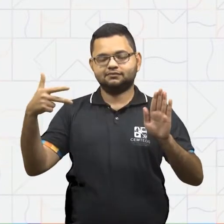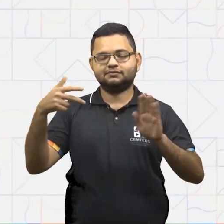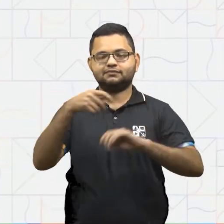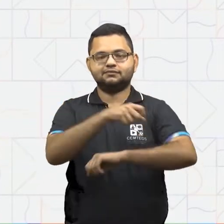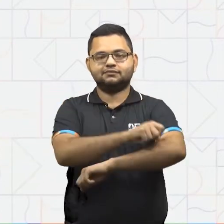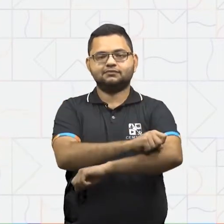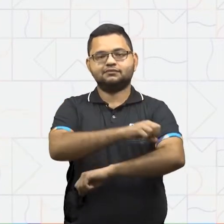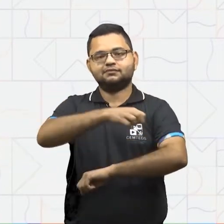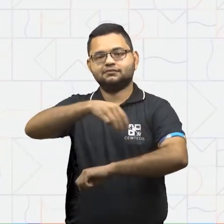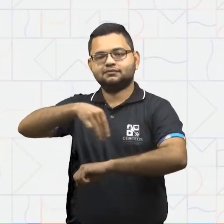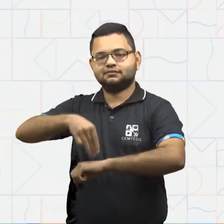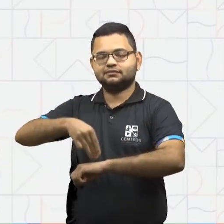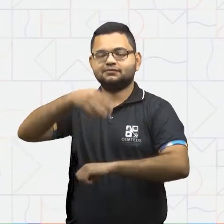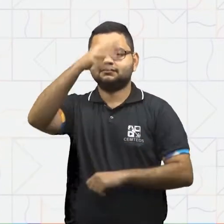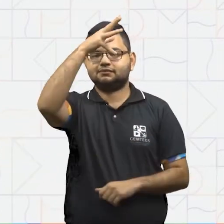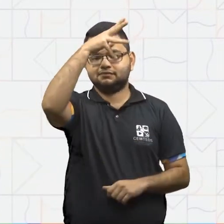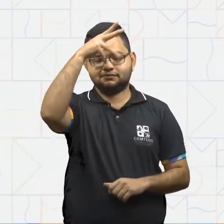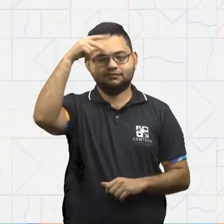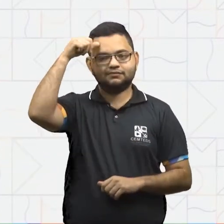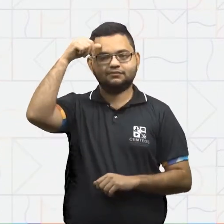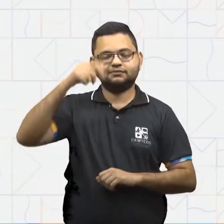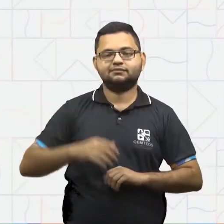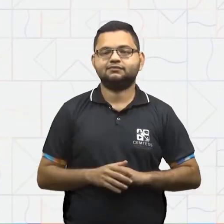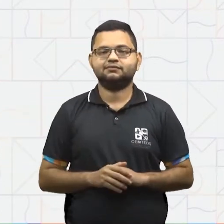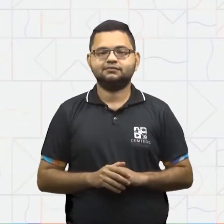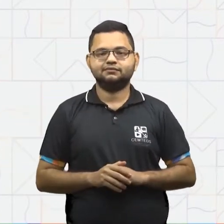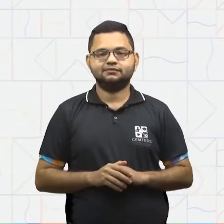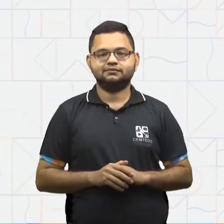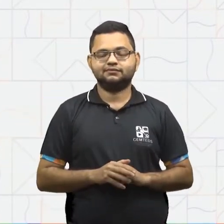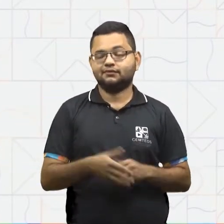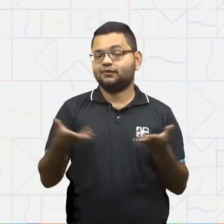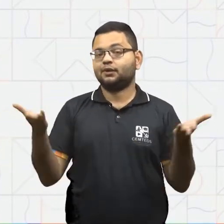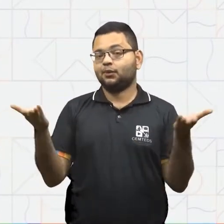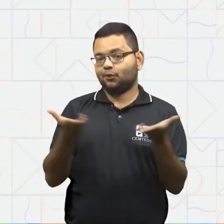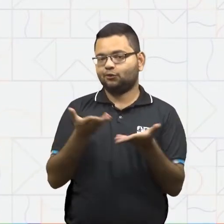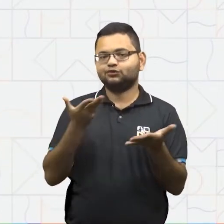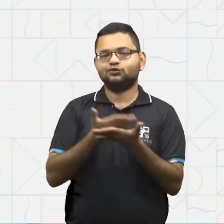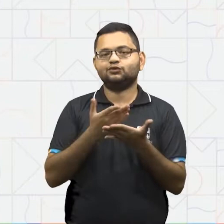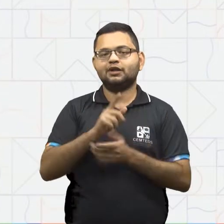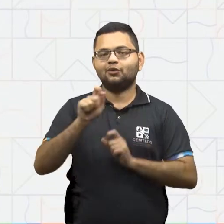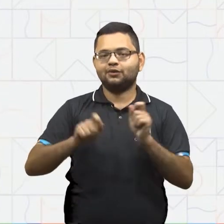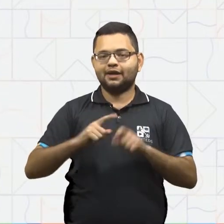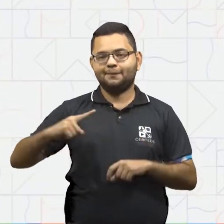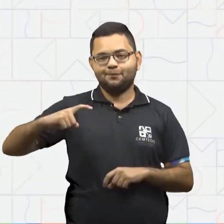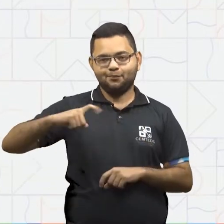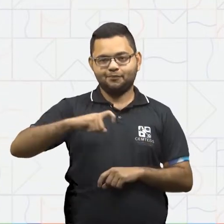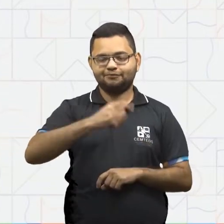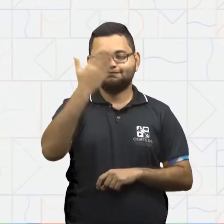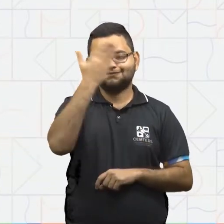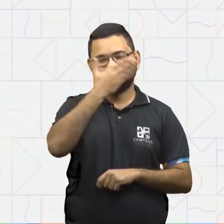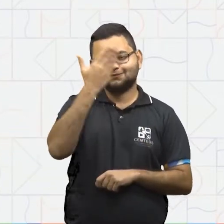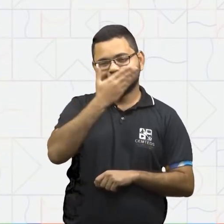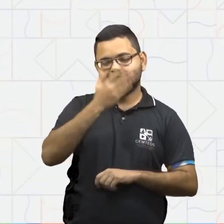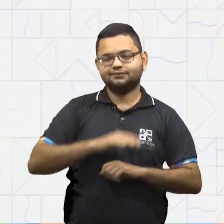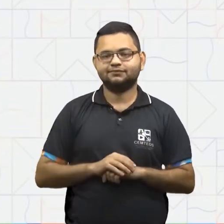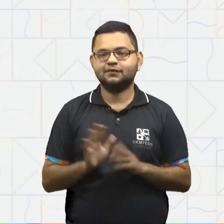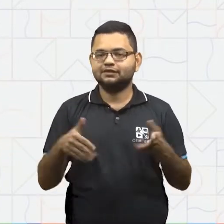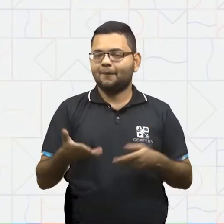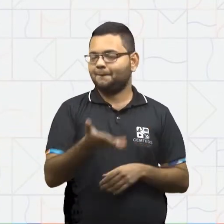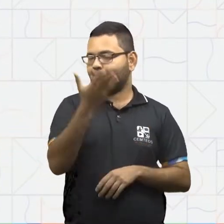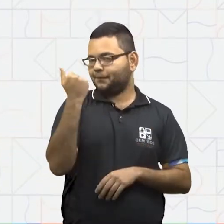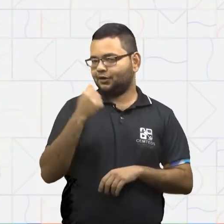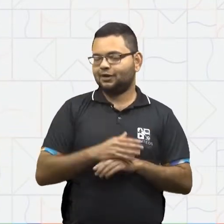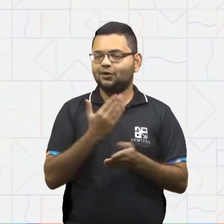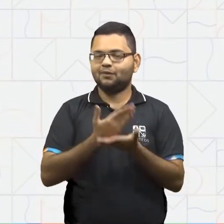de Mídias e Tecnologias Educacionais da CEMED Manaus. Hoje iremos estudar sobre micro-organismos.